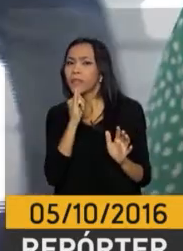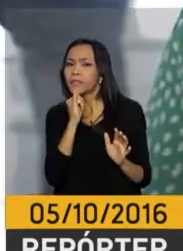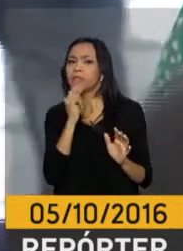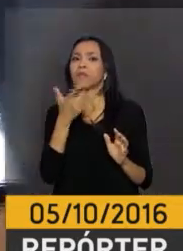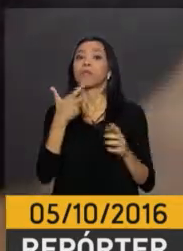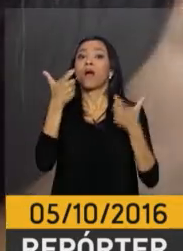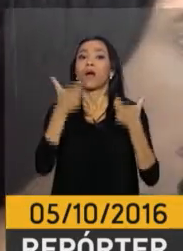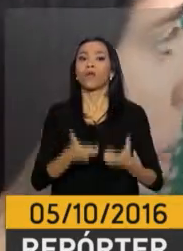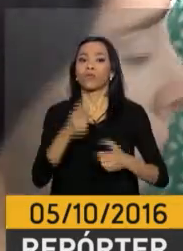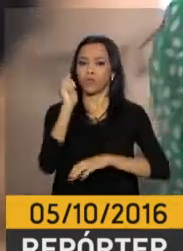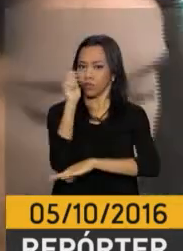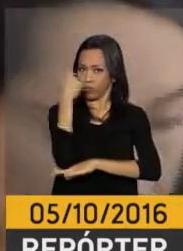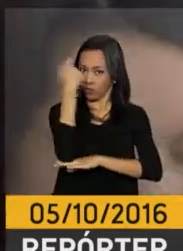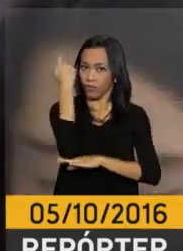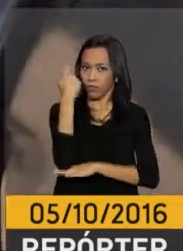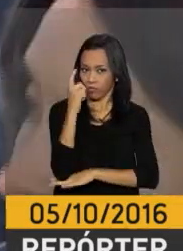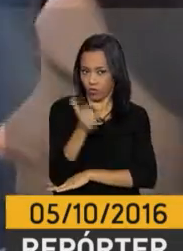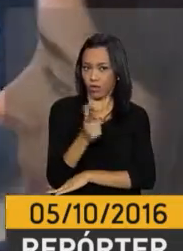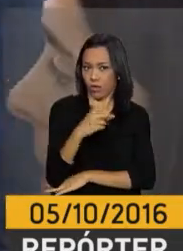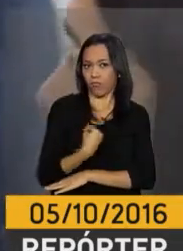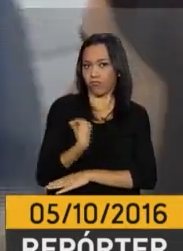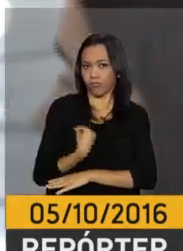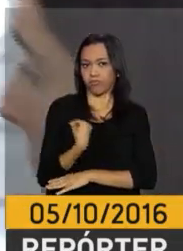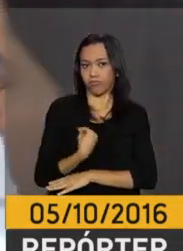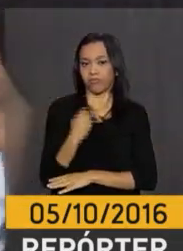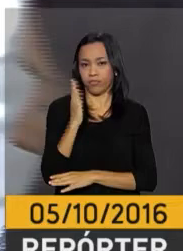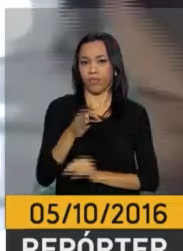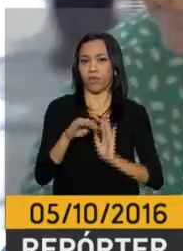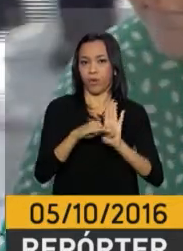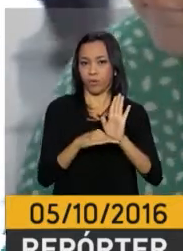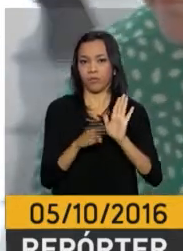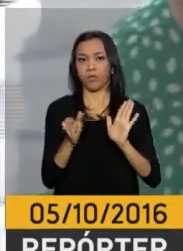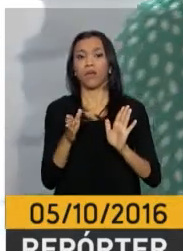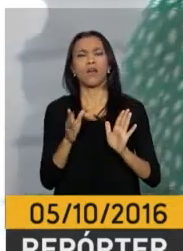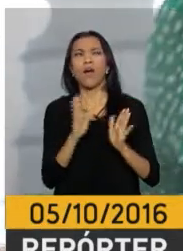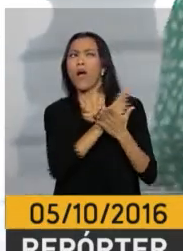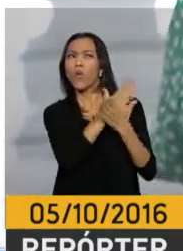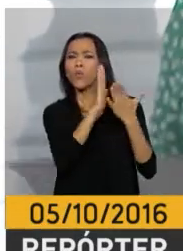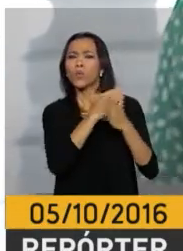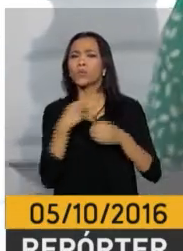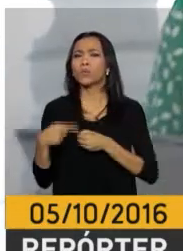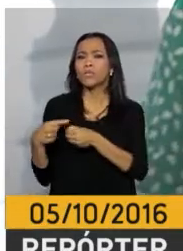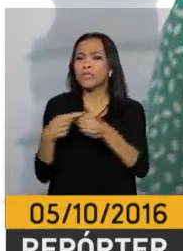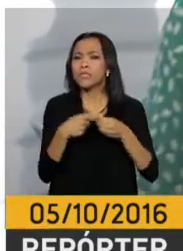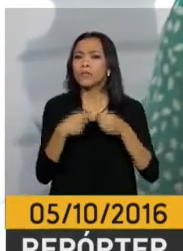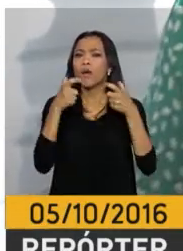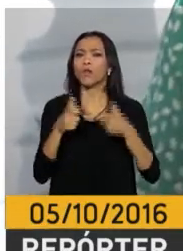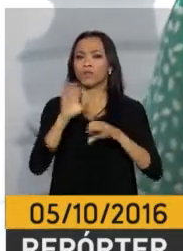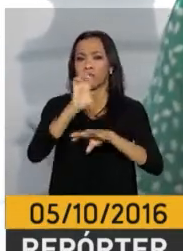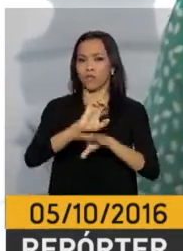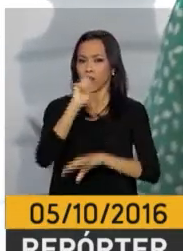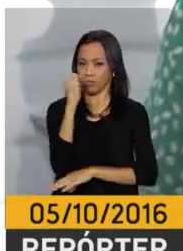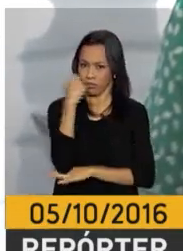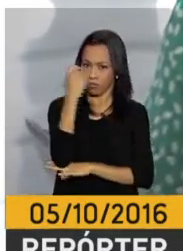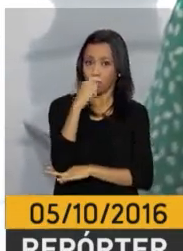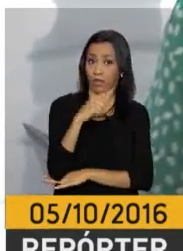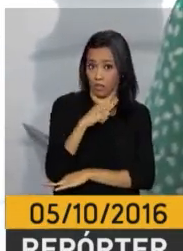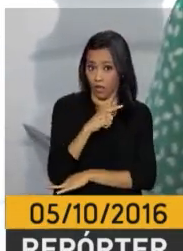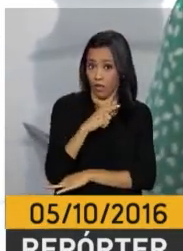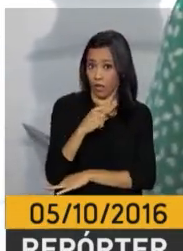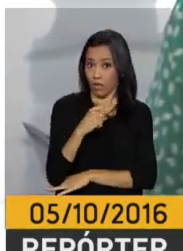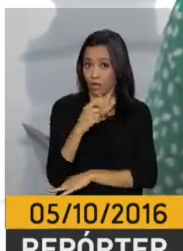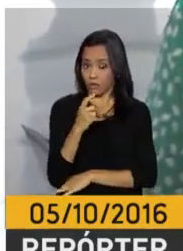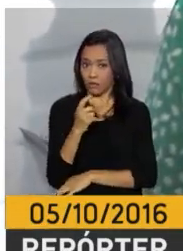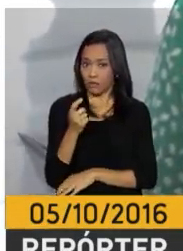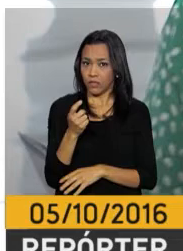caso do rio grande do sul para ficar bem claro em alguns municípios gaúchos então tem alguma chance de